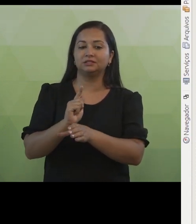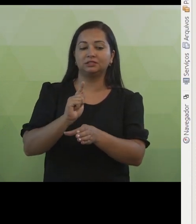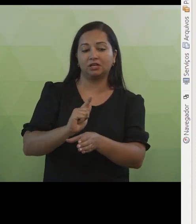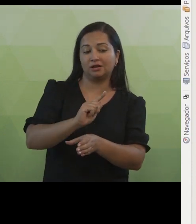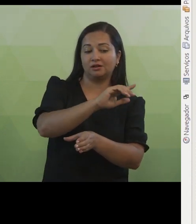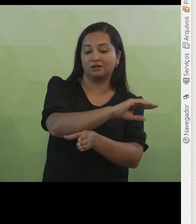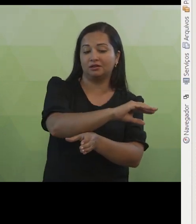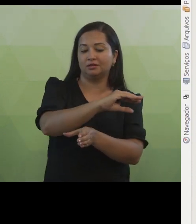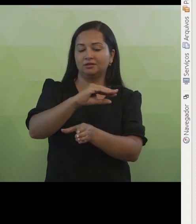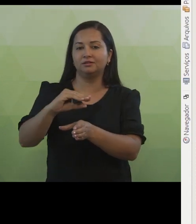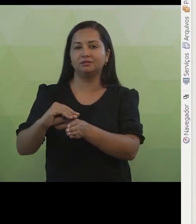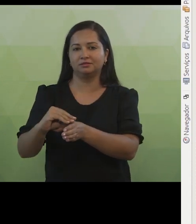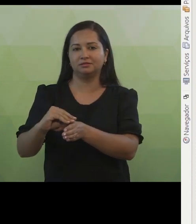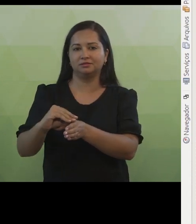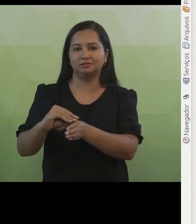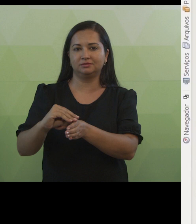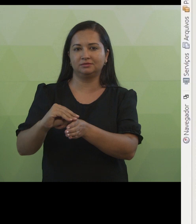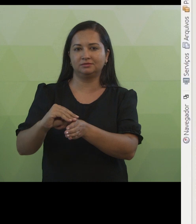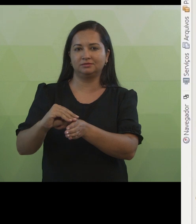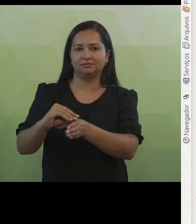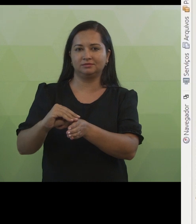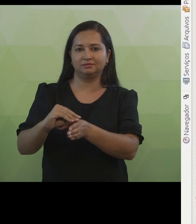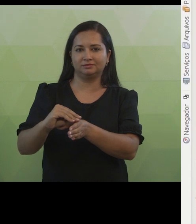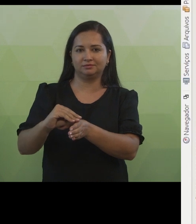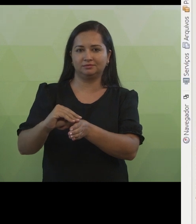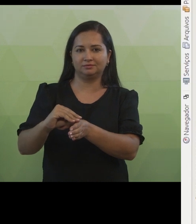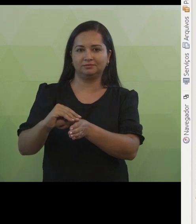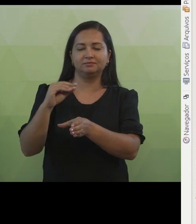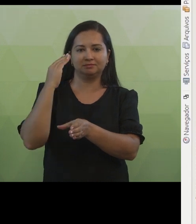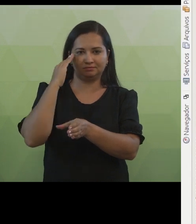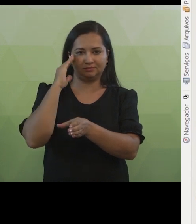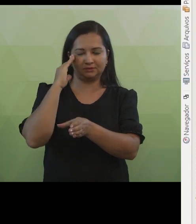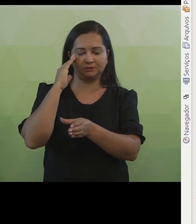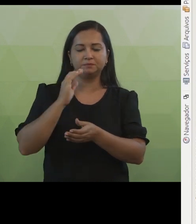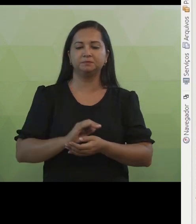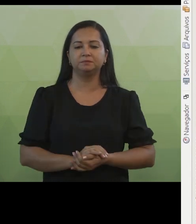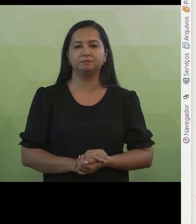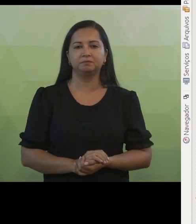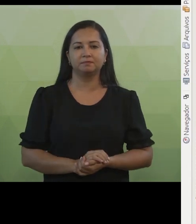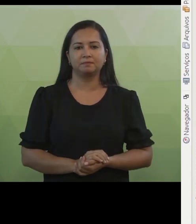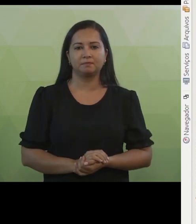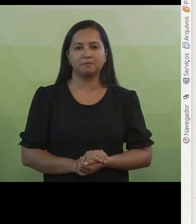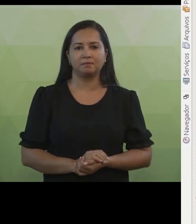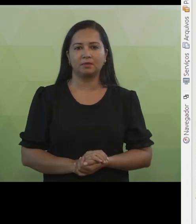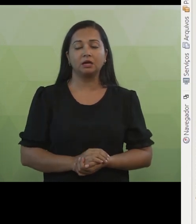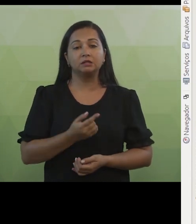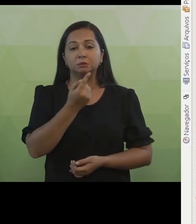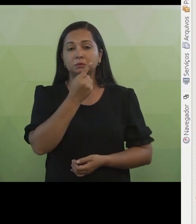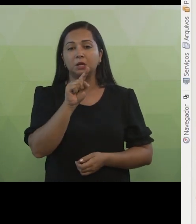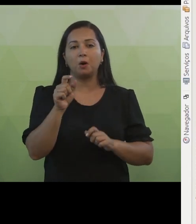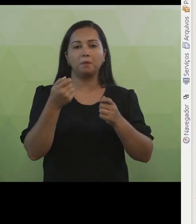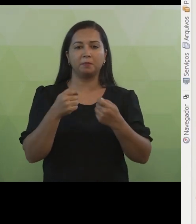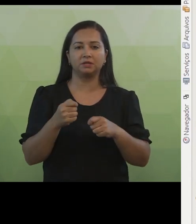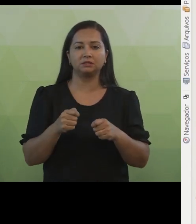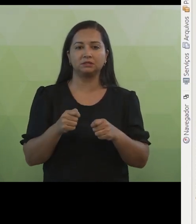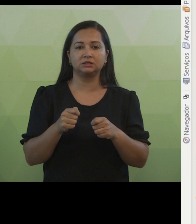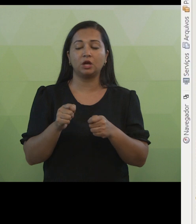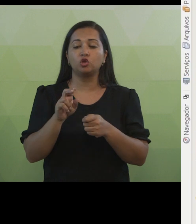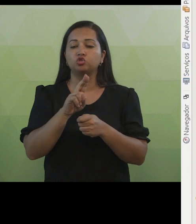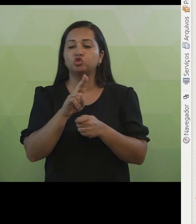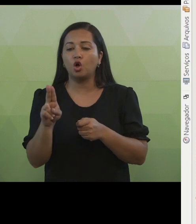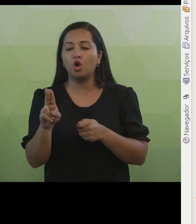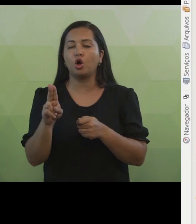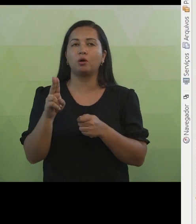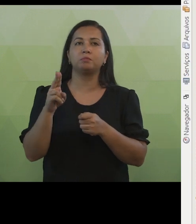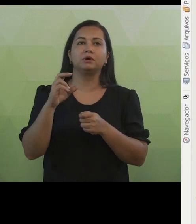uma extensão da classe funcionário. Neste momento, eu não preciso mais ter a definição aqui de nome,